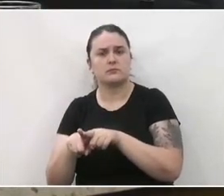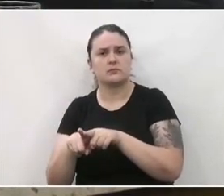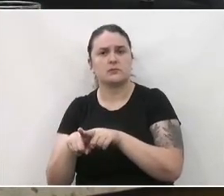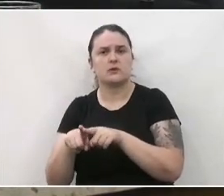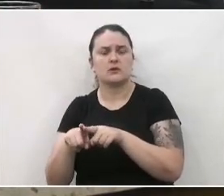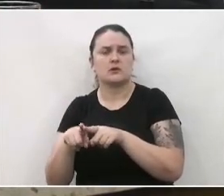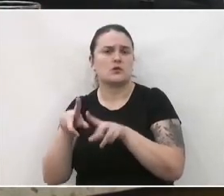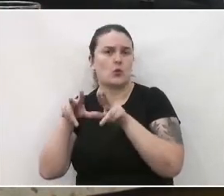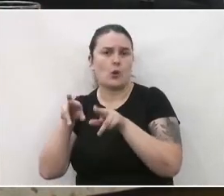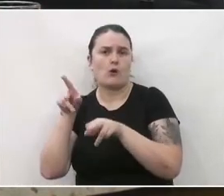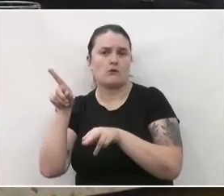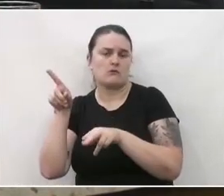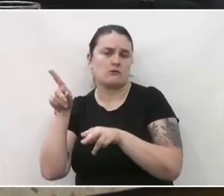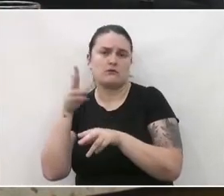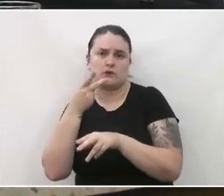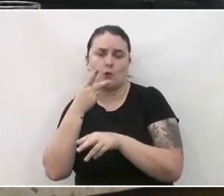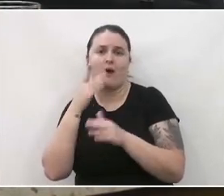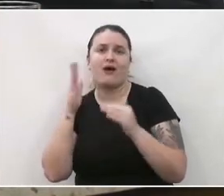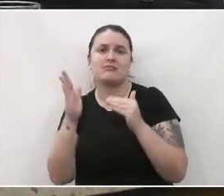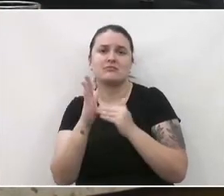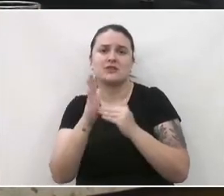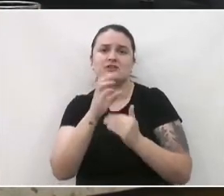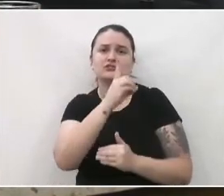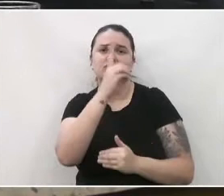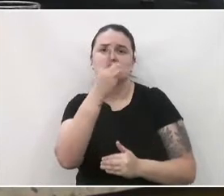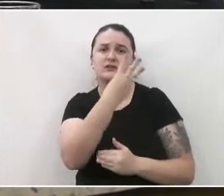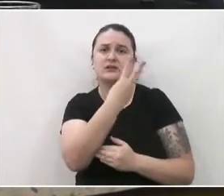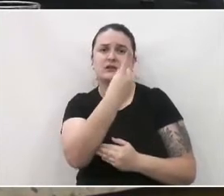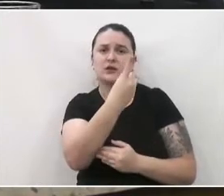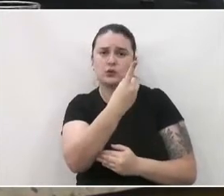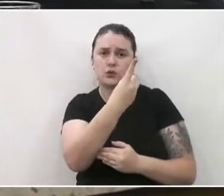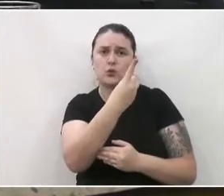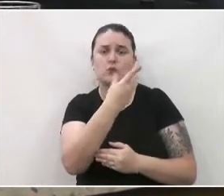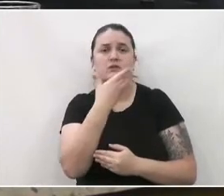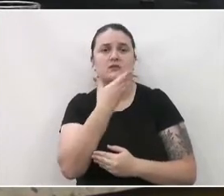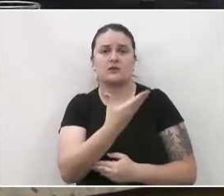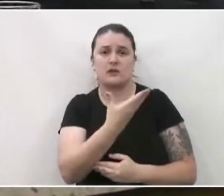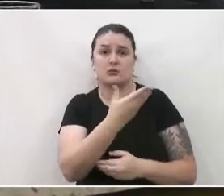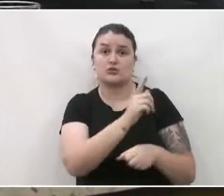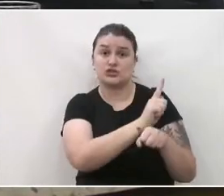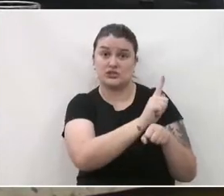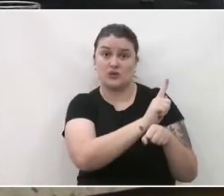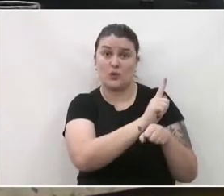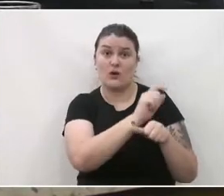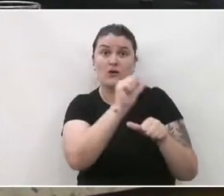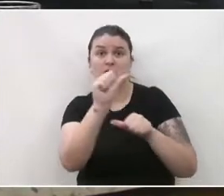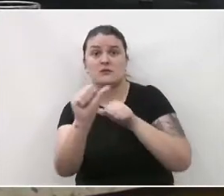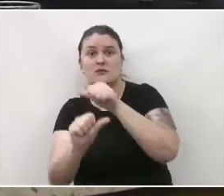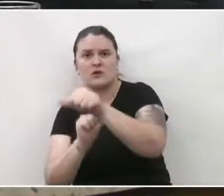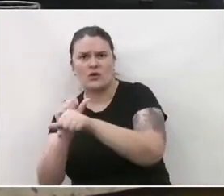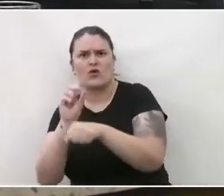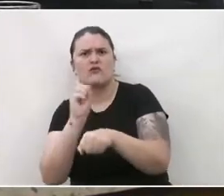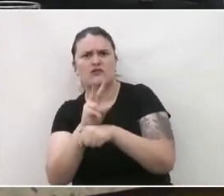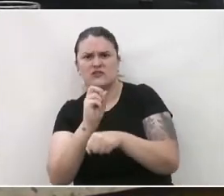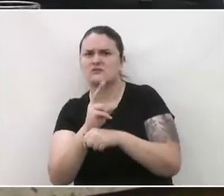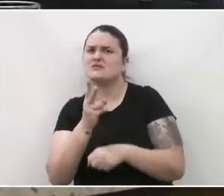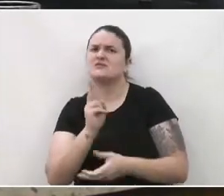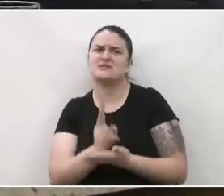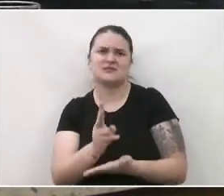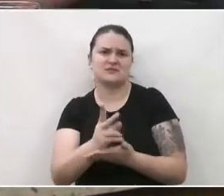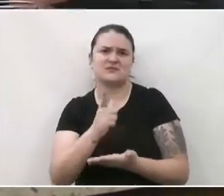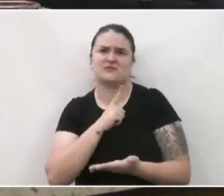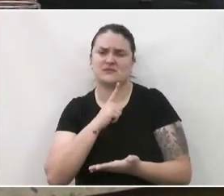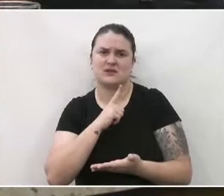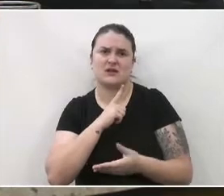o doutor já colocou também, até dia 31, né, era uma gestão, hoje é outra, mas o vírus sempre existiu aqui na cidade, o tratamento